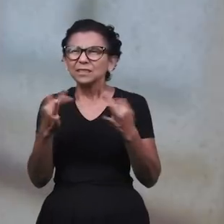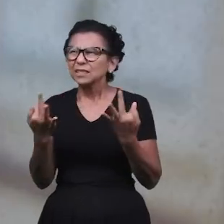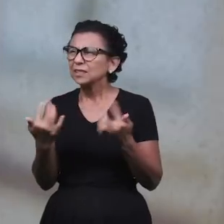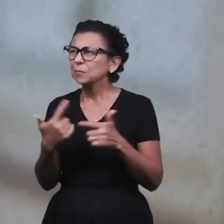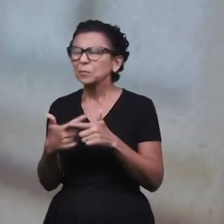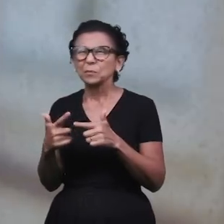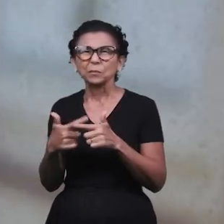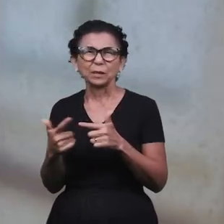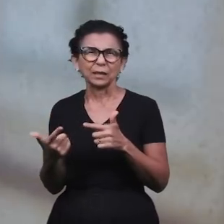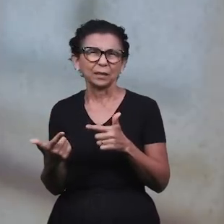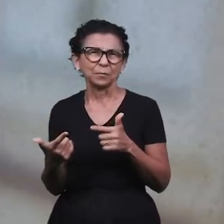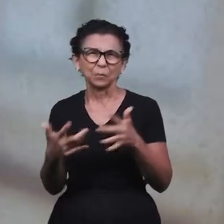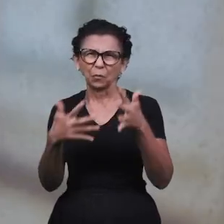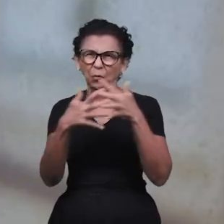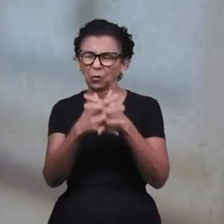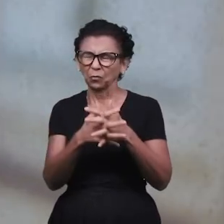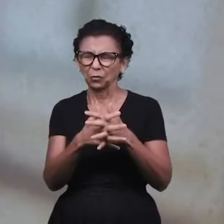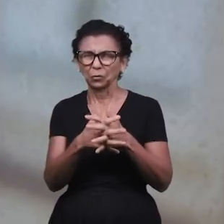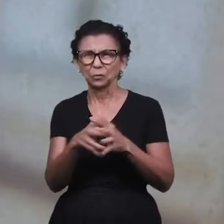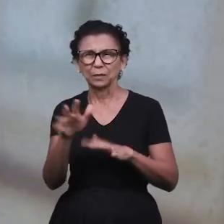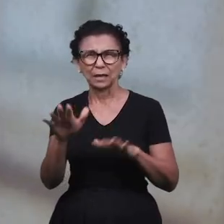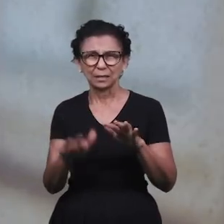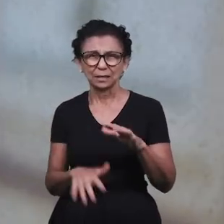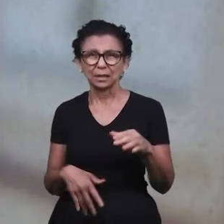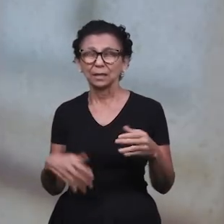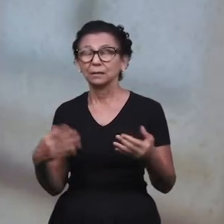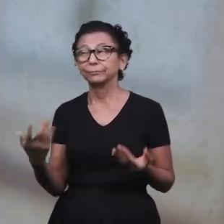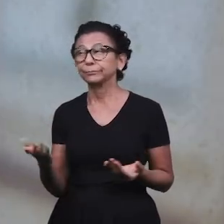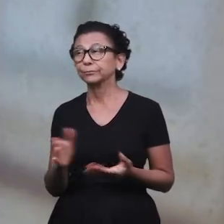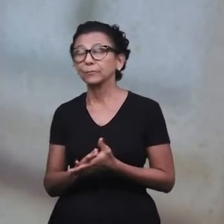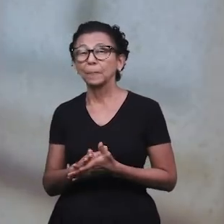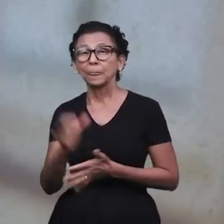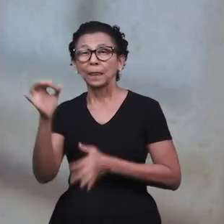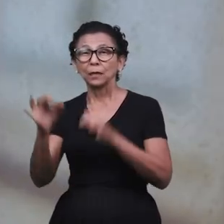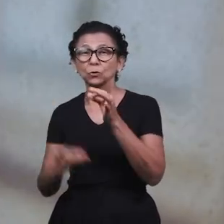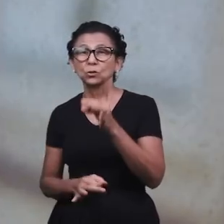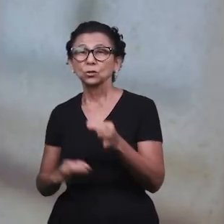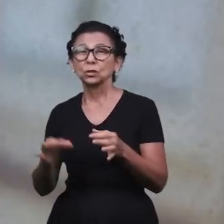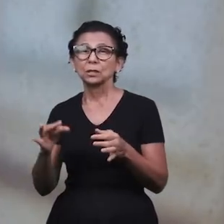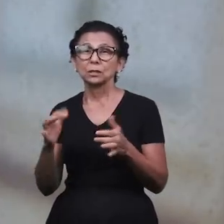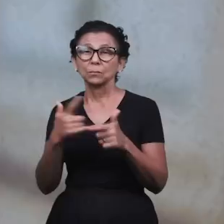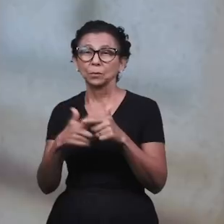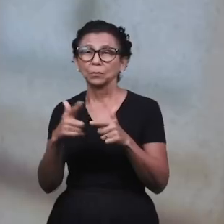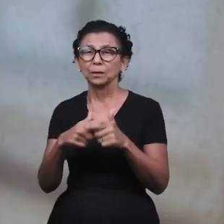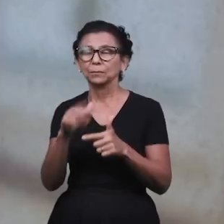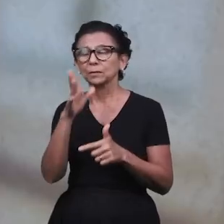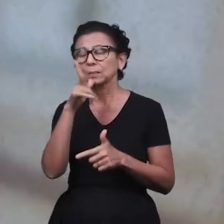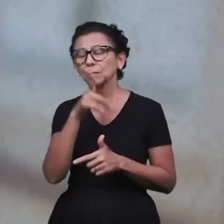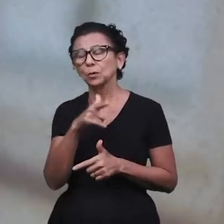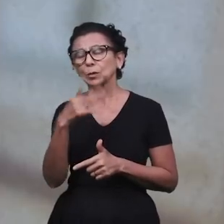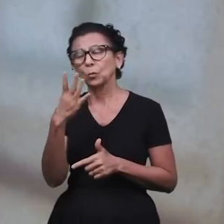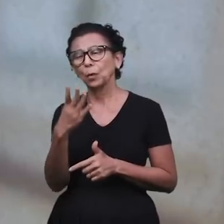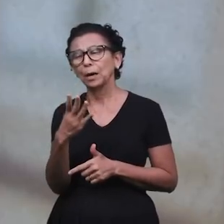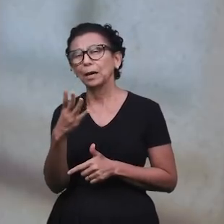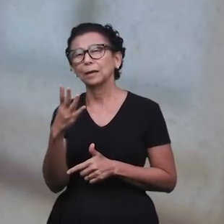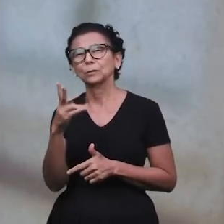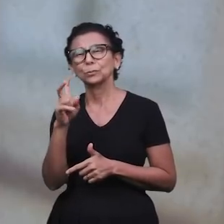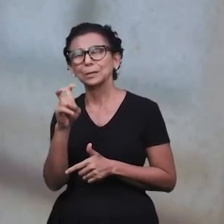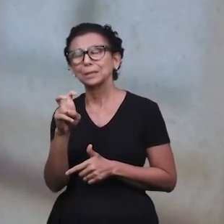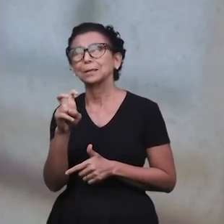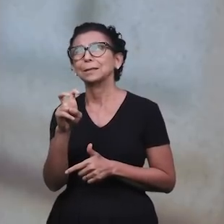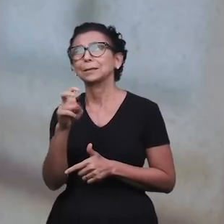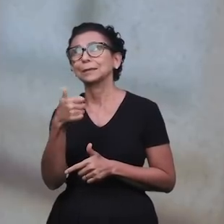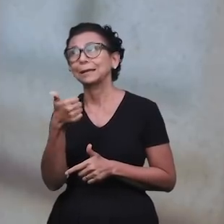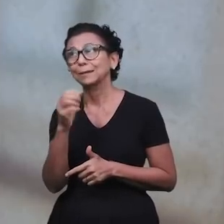vezes a justiça, processos demoram 4, 5, 8, 10 anos, porque tem que citar várias pessoas, tem que fazer